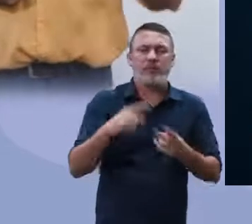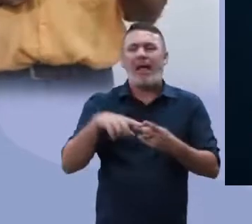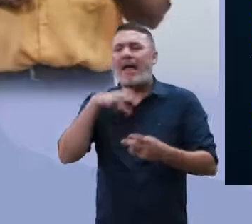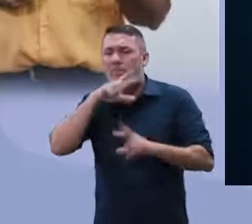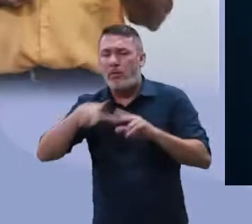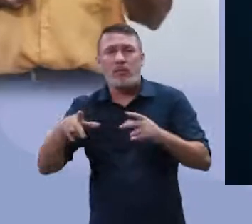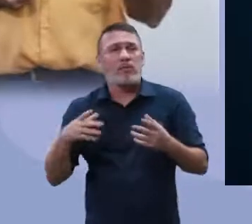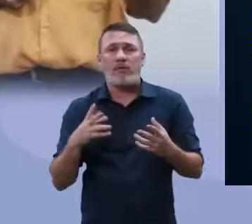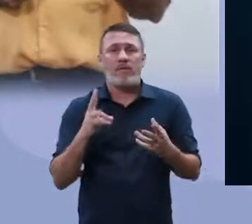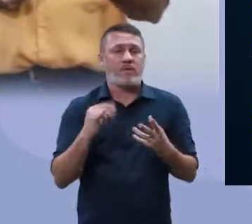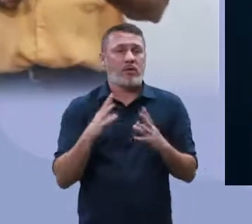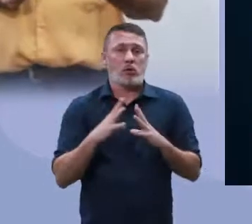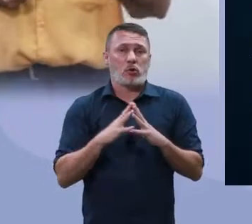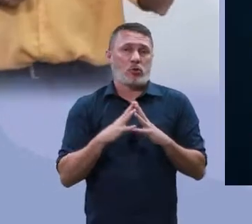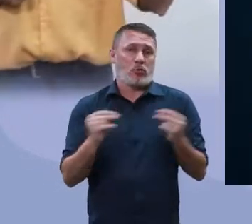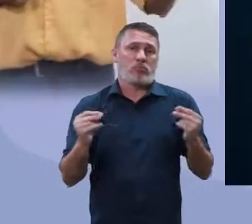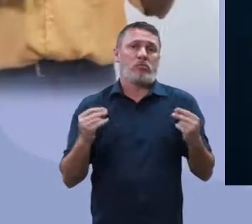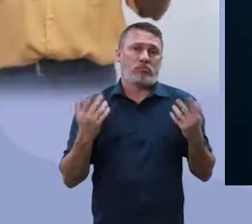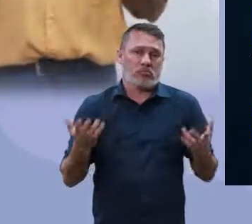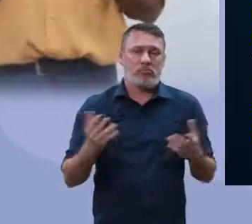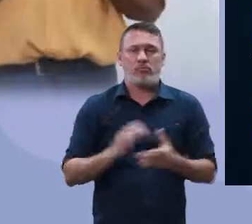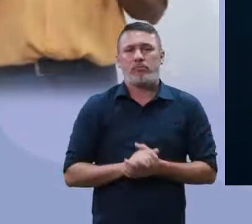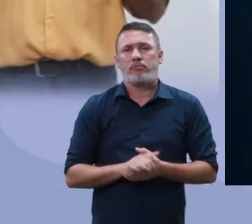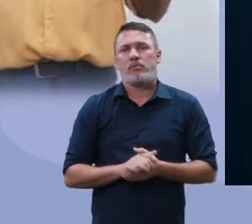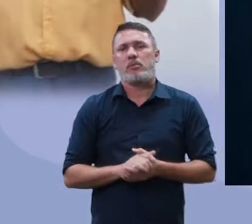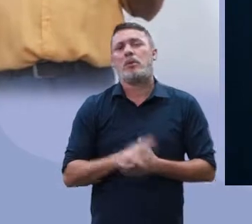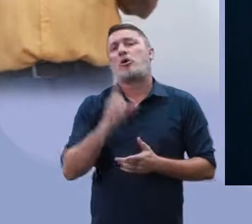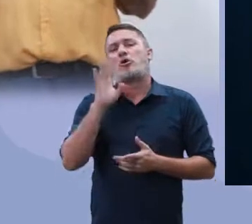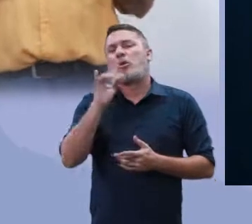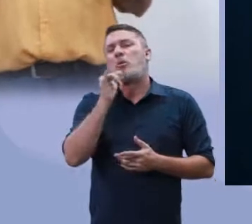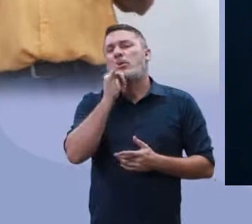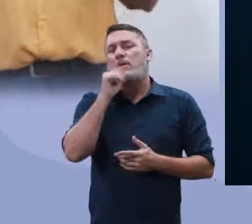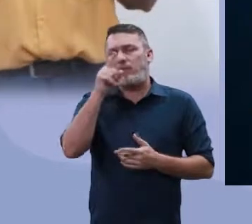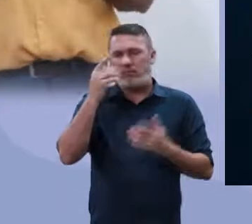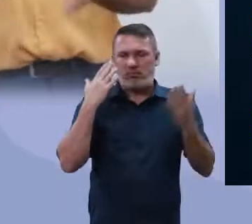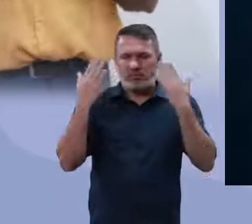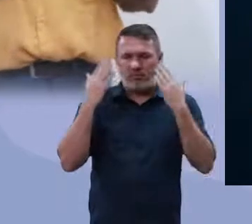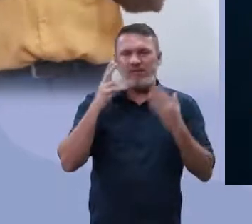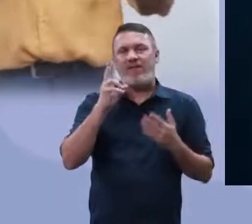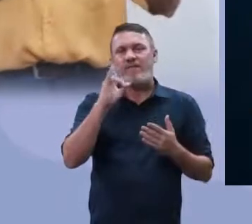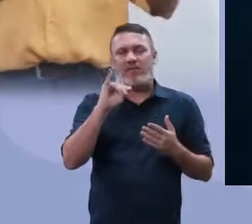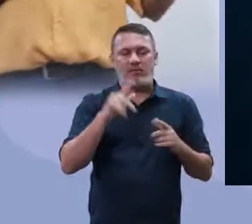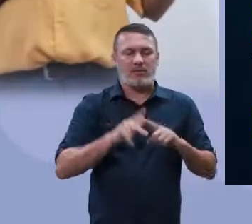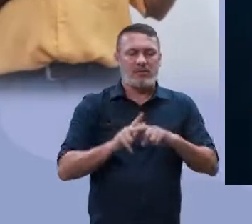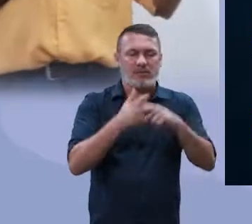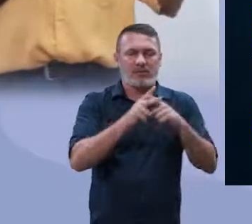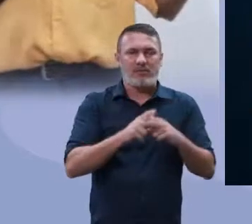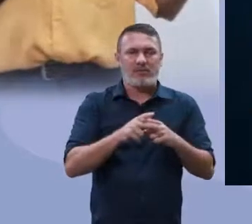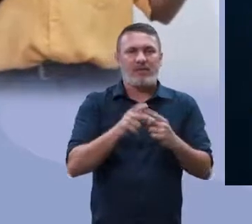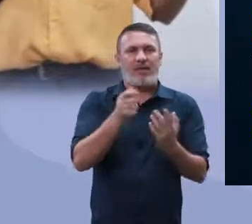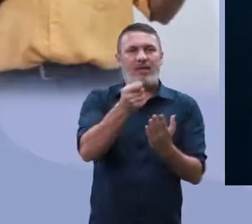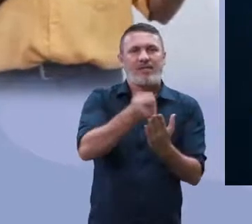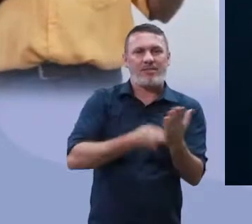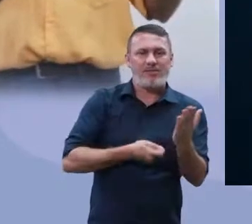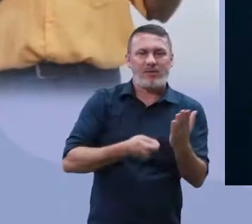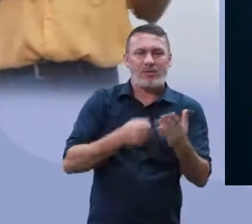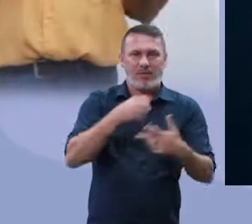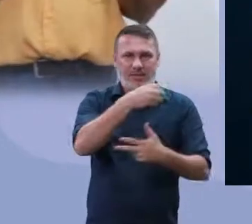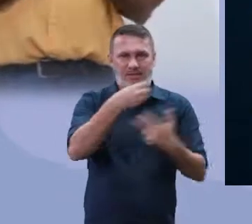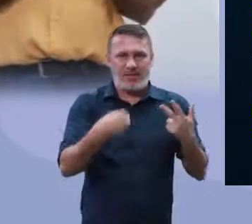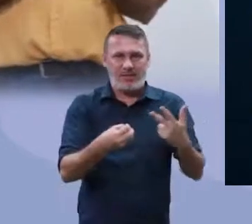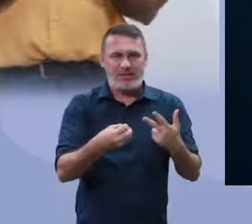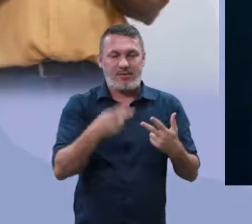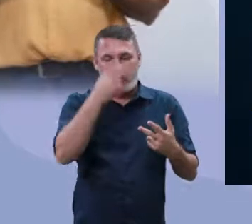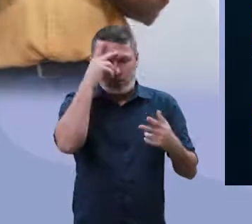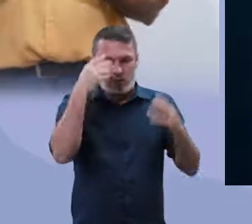para uma análise de uma redação, seja em uma questão discursiva, seja até mesmo em uma redação para o próprio Enem,